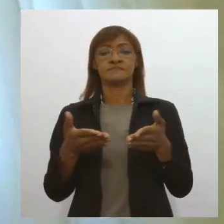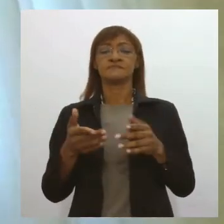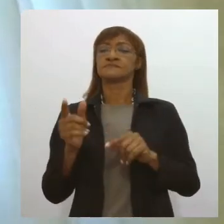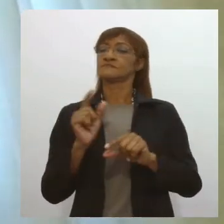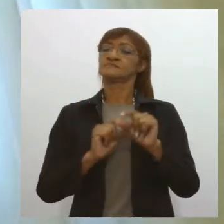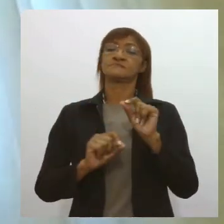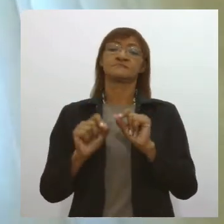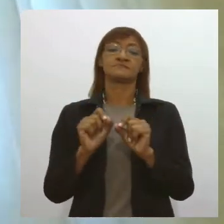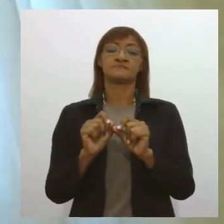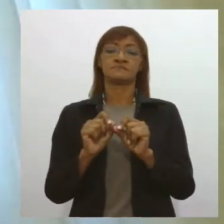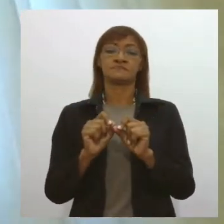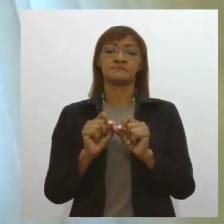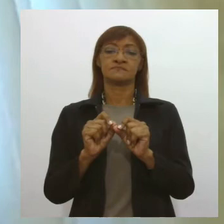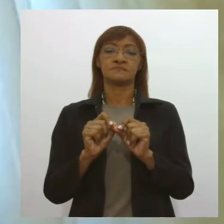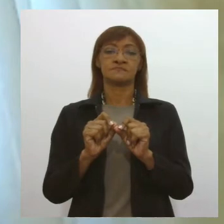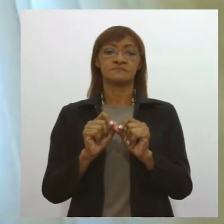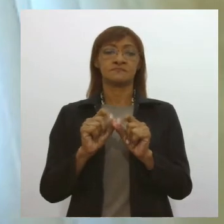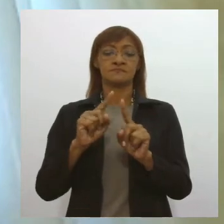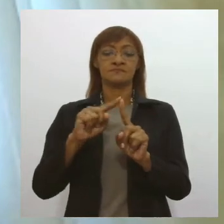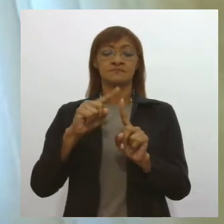a gestação, ela por ser